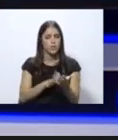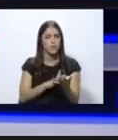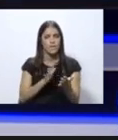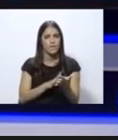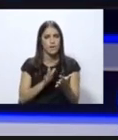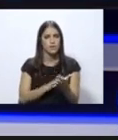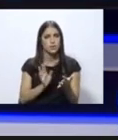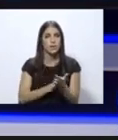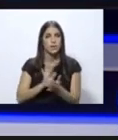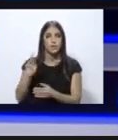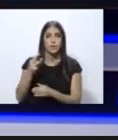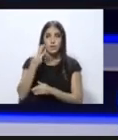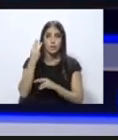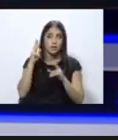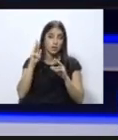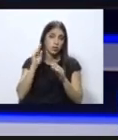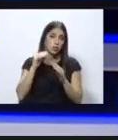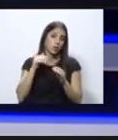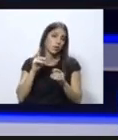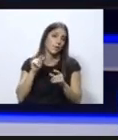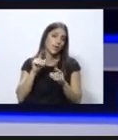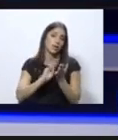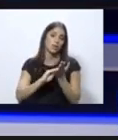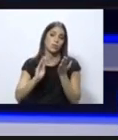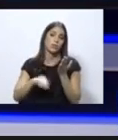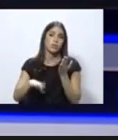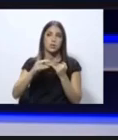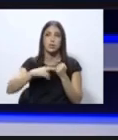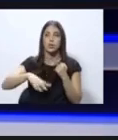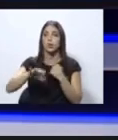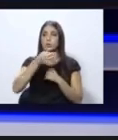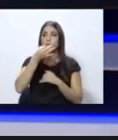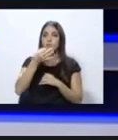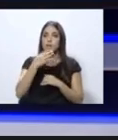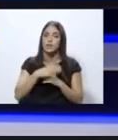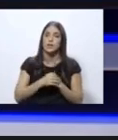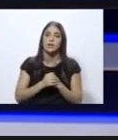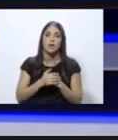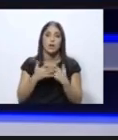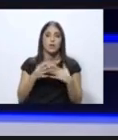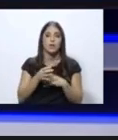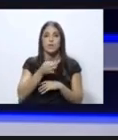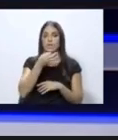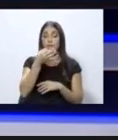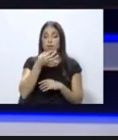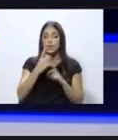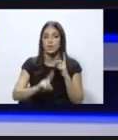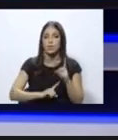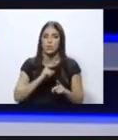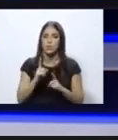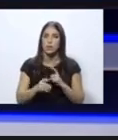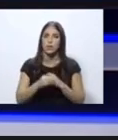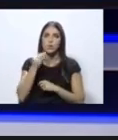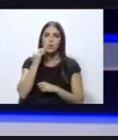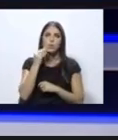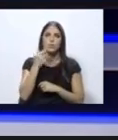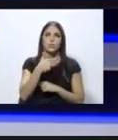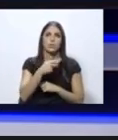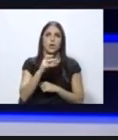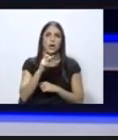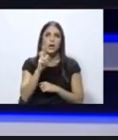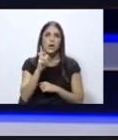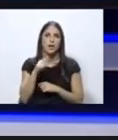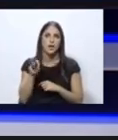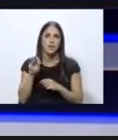mais três contratações. Avançamos no terreno. Agora vamos olhar para Taremi, Evan